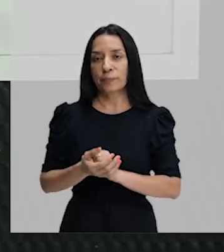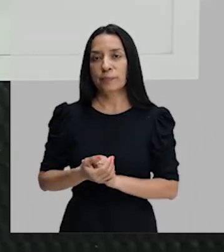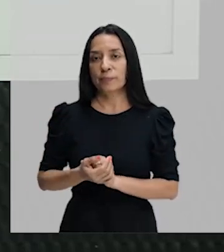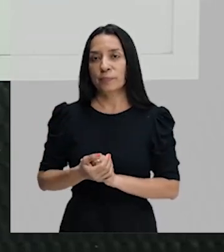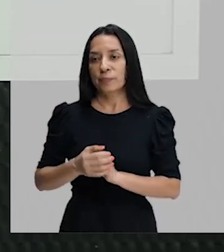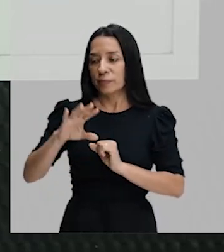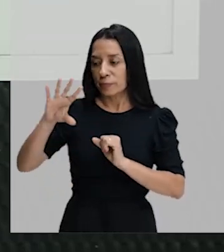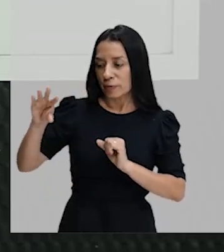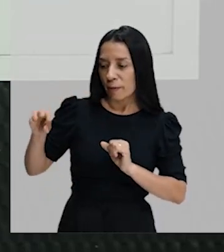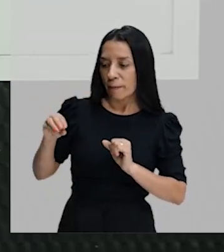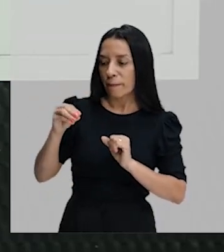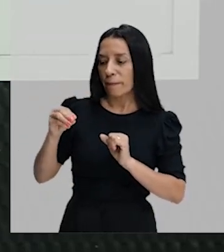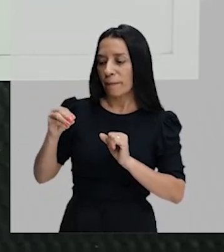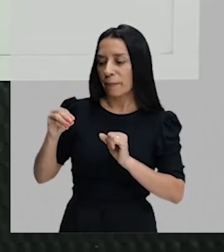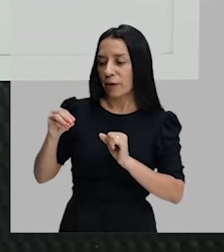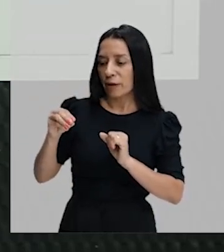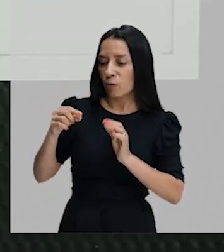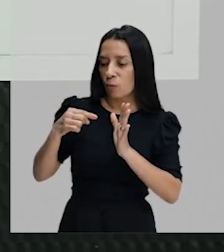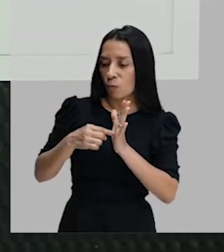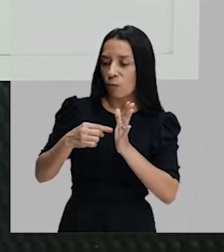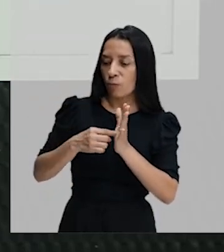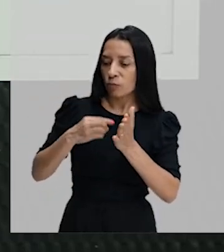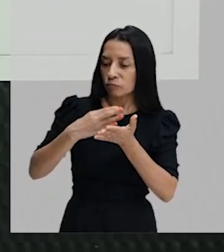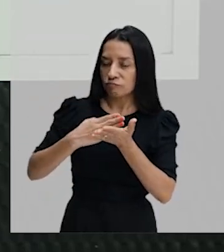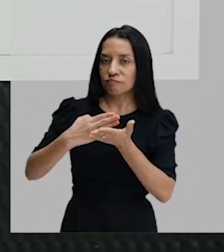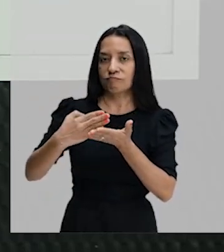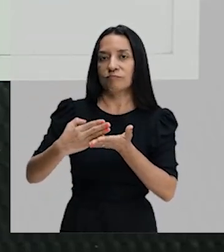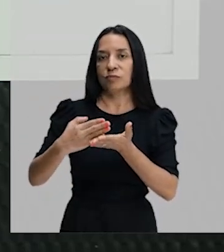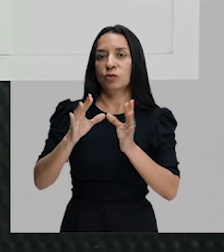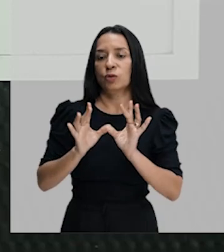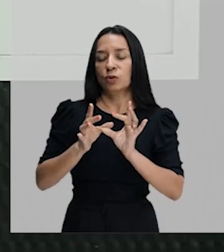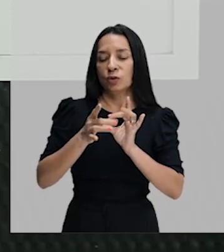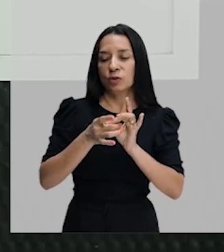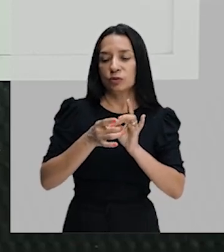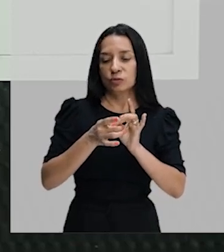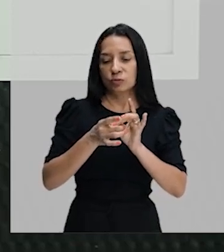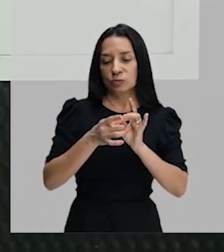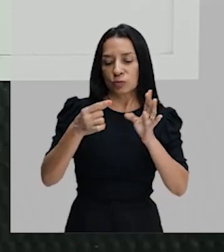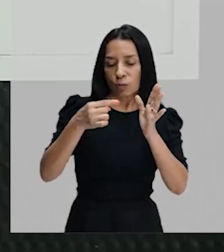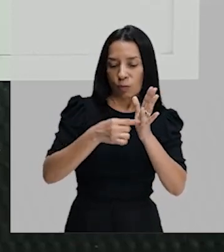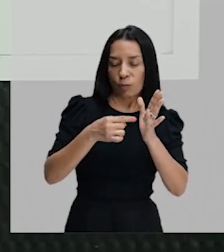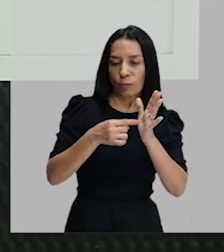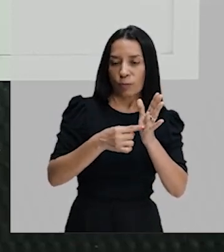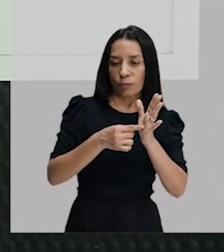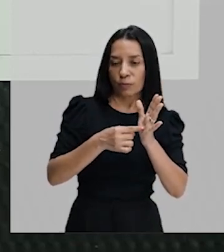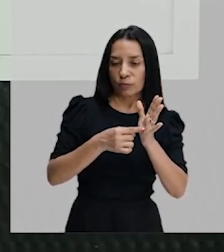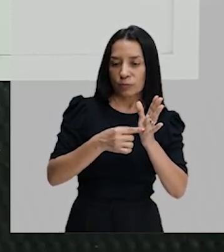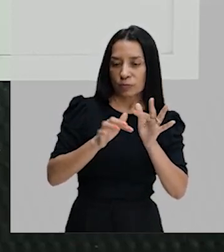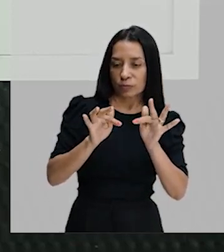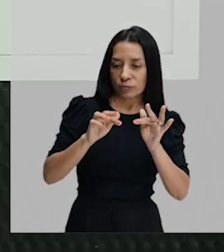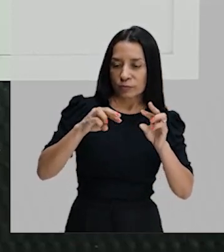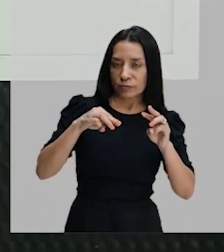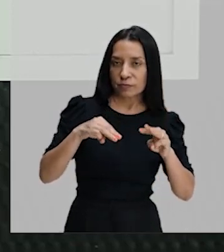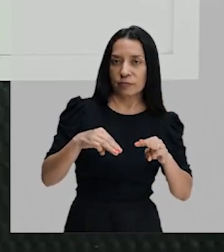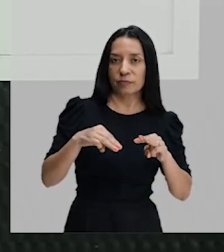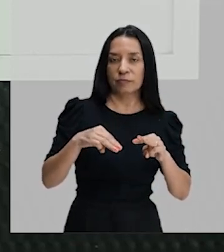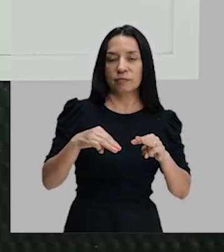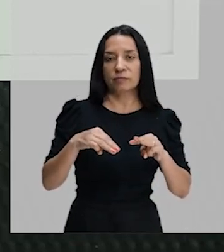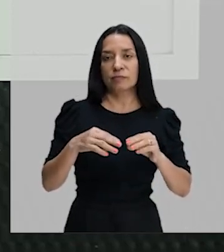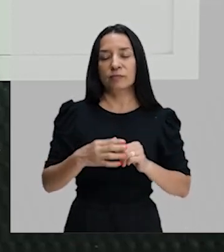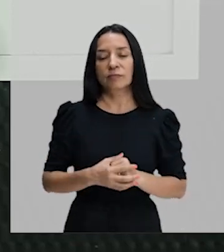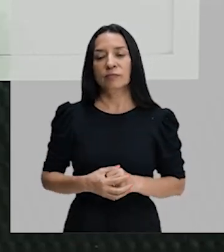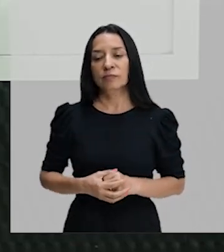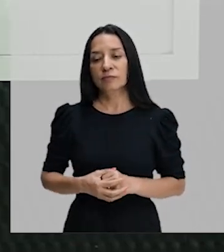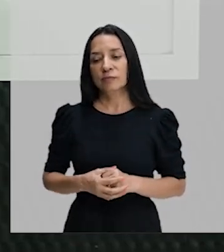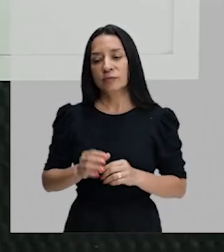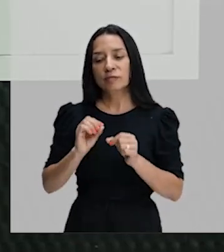eu pego o ponto em que eu iniciei e junto com o ponto em que eu finalizei, certo?